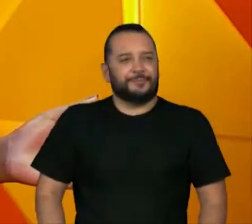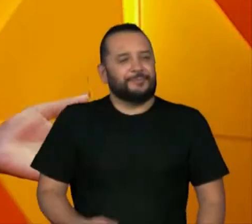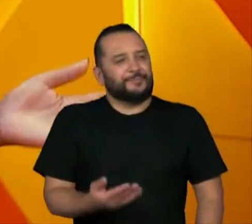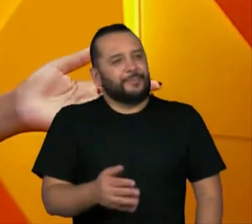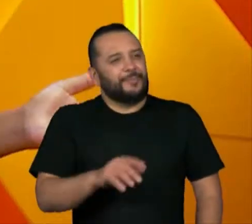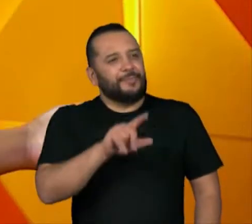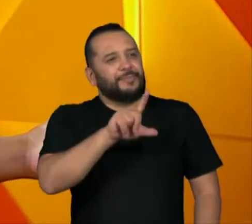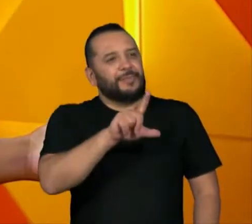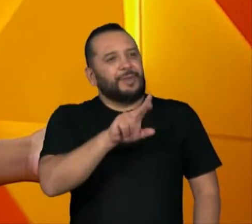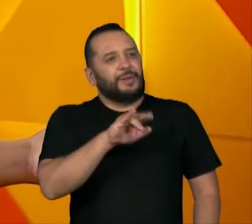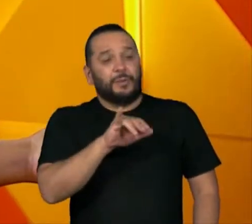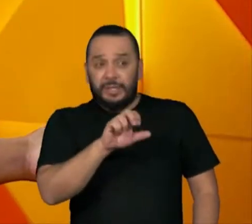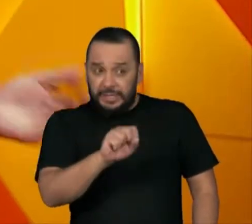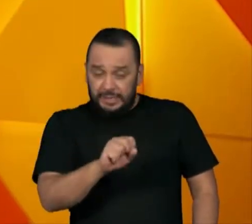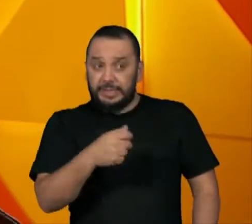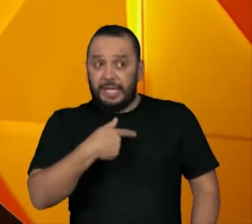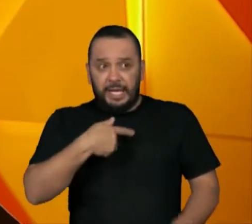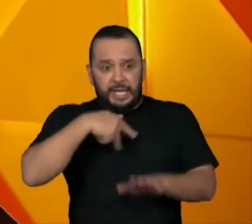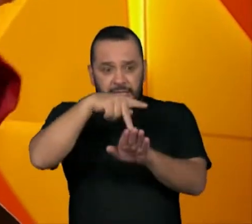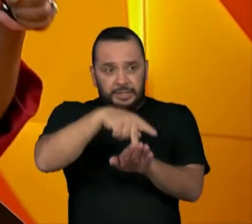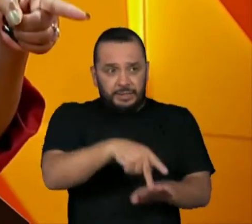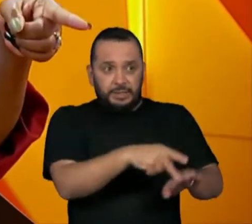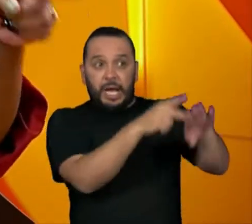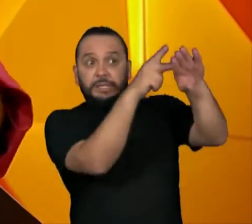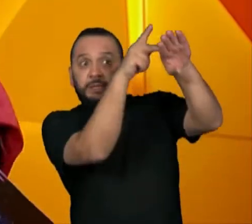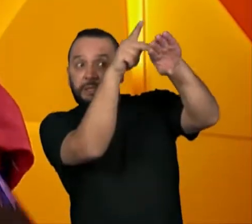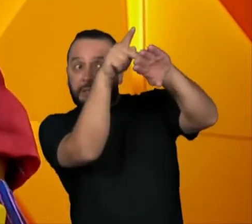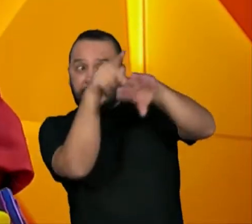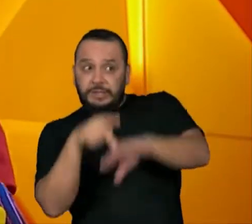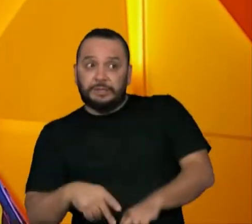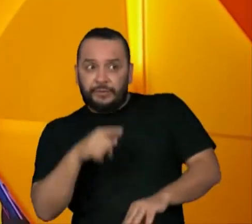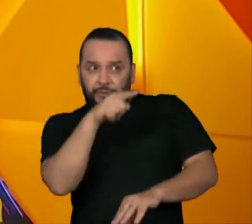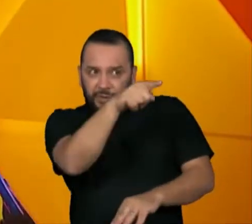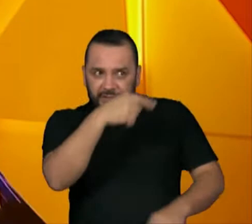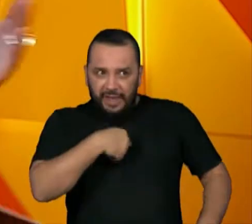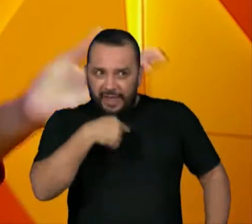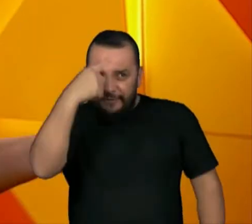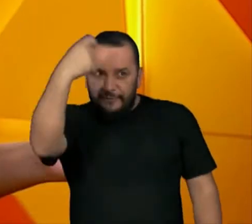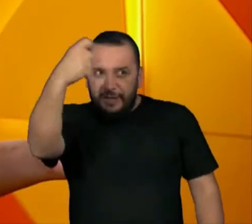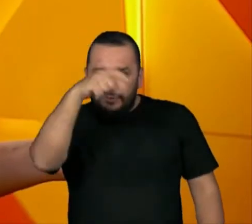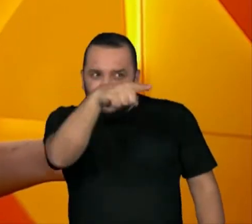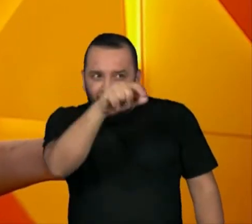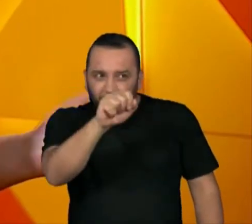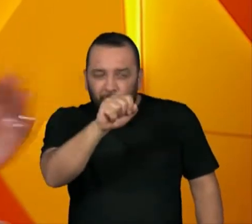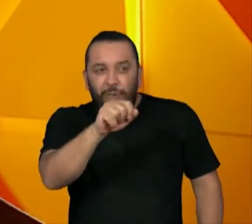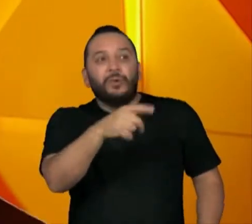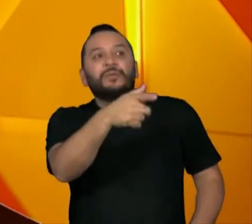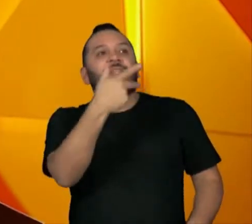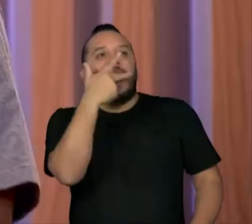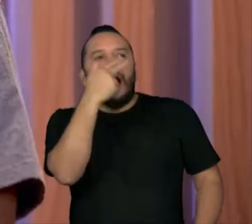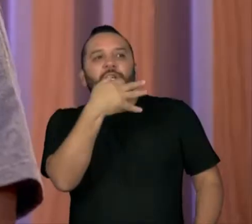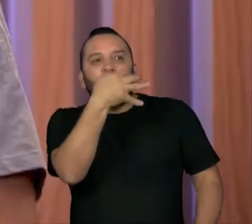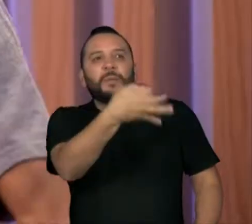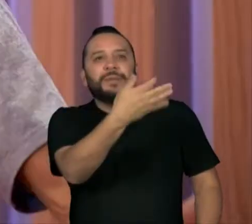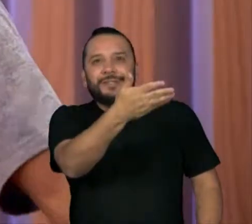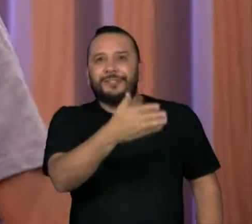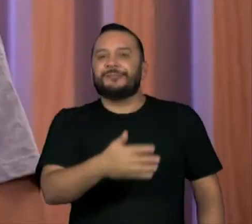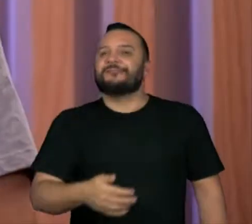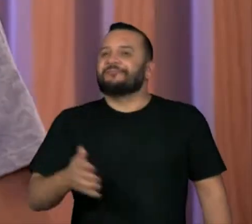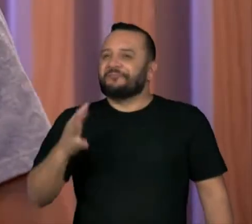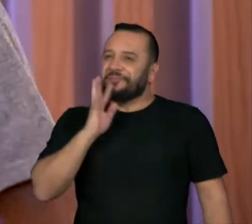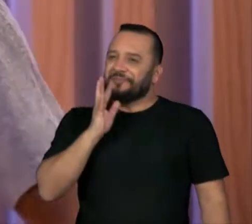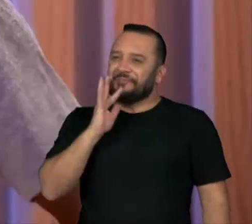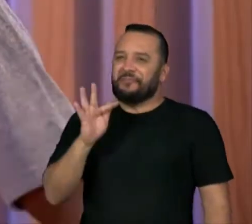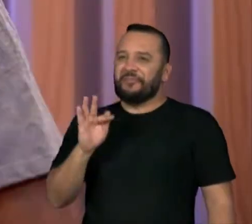Guinho, Felipe Toledo mandou uma manobra ali que eu tô sabendo que você é o percussor. Fala um pouco, o que você achou do desempenho desse atleta? Eu conheço o